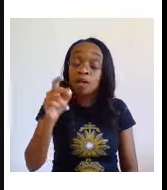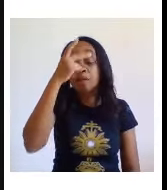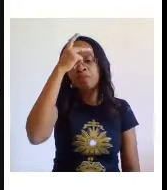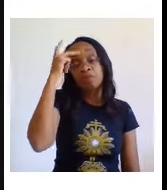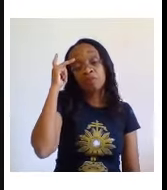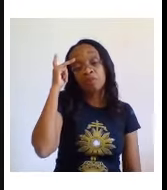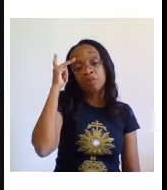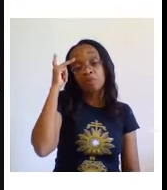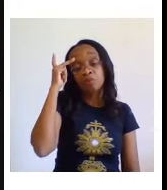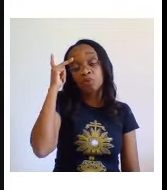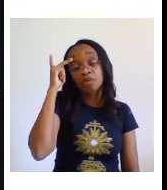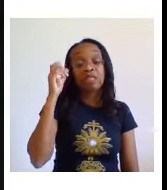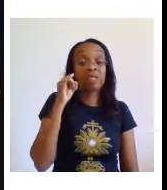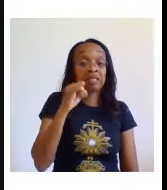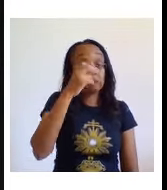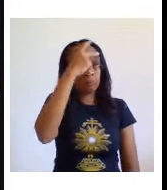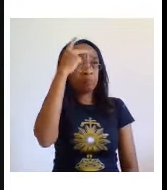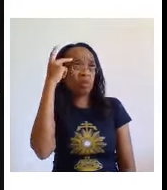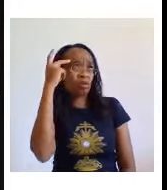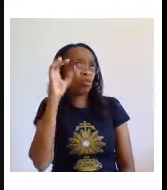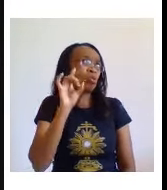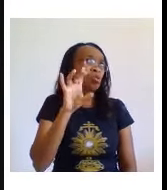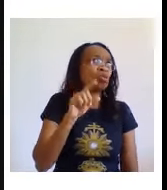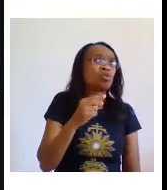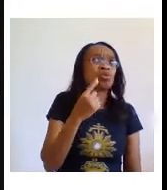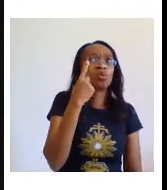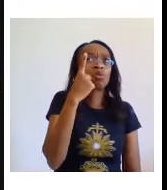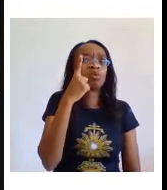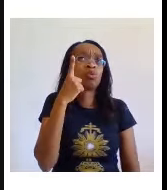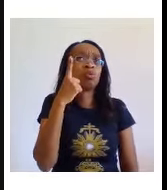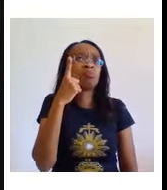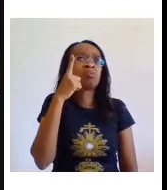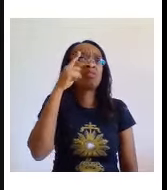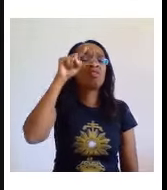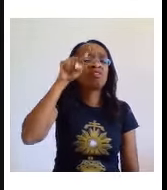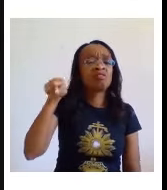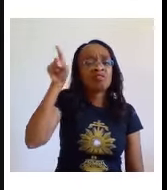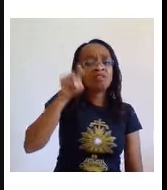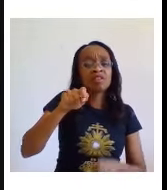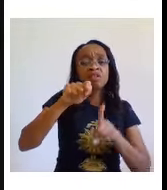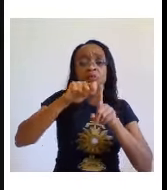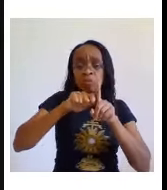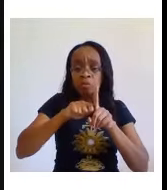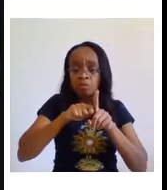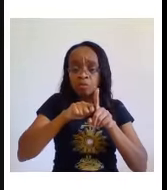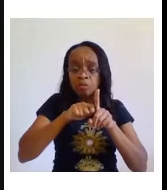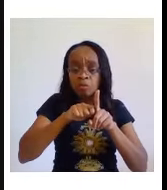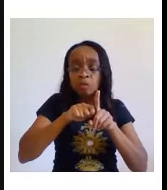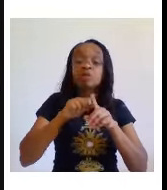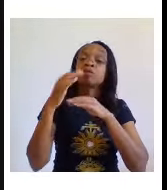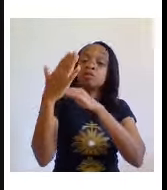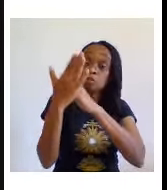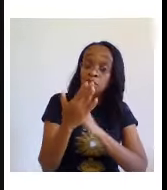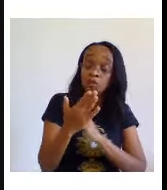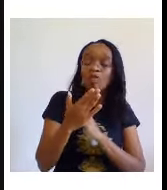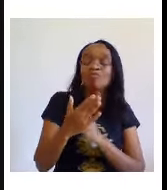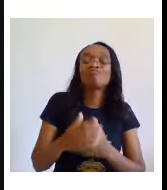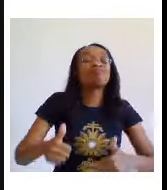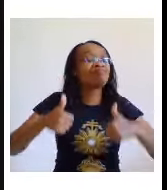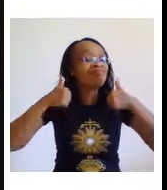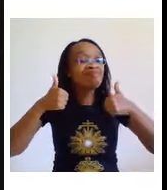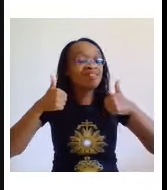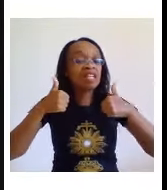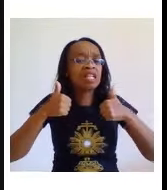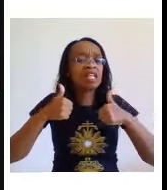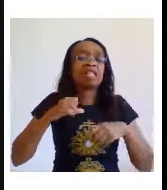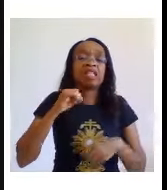suas possibilidades, né? Se a pessoa só tem uma vez por mês para trabalhar por alguma causa coletiva, ótimo, não tem problema. Se a pessoa